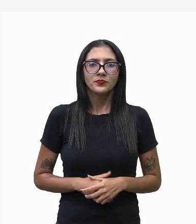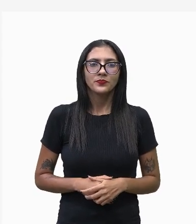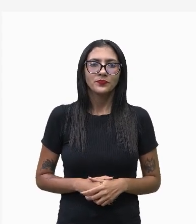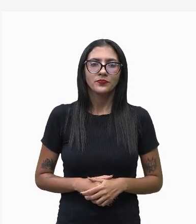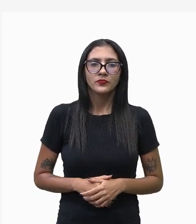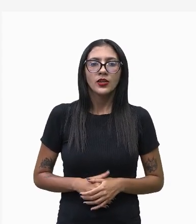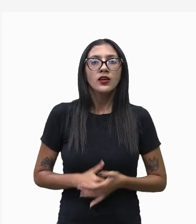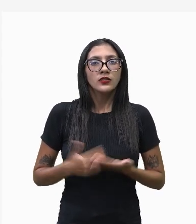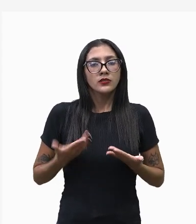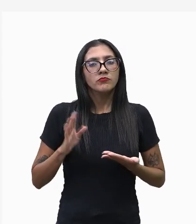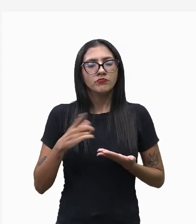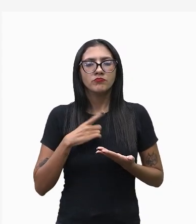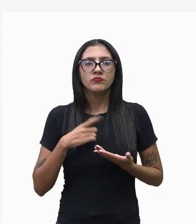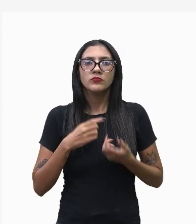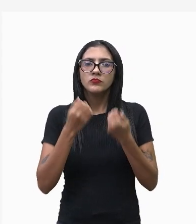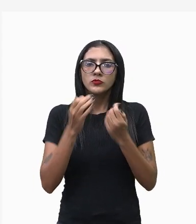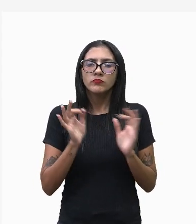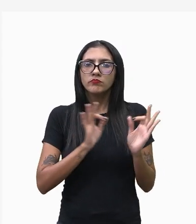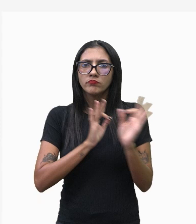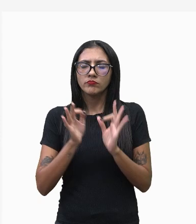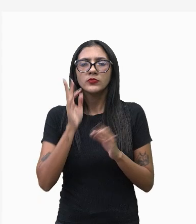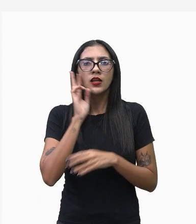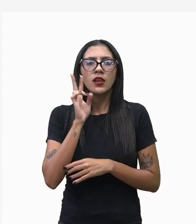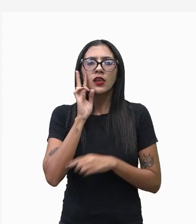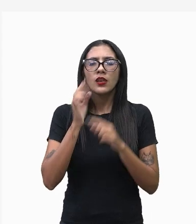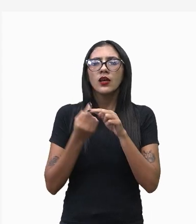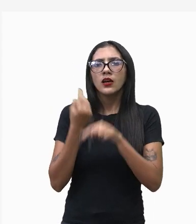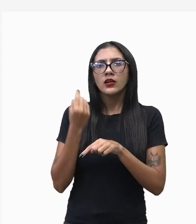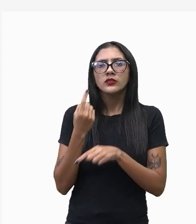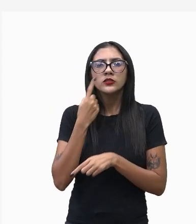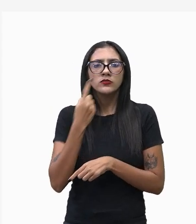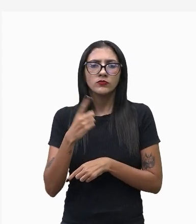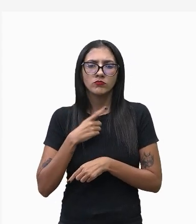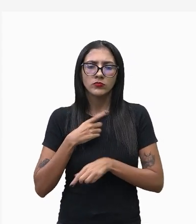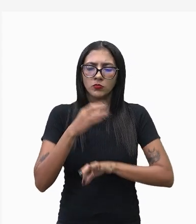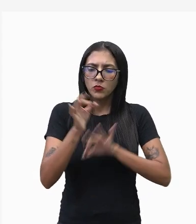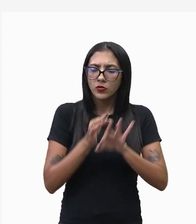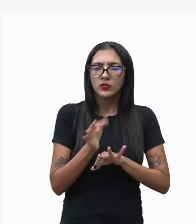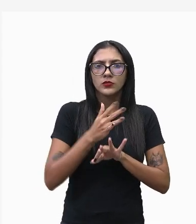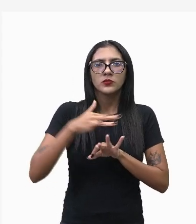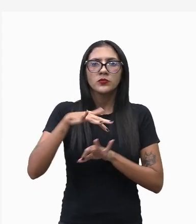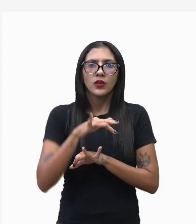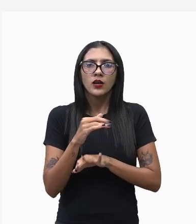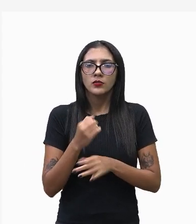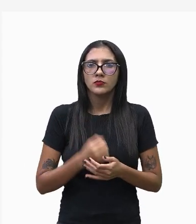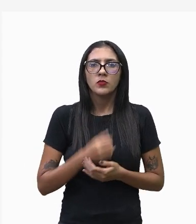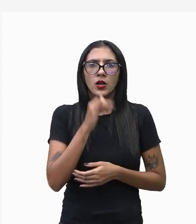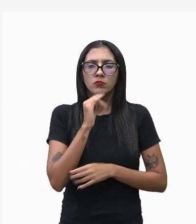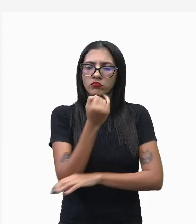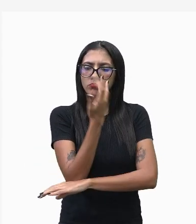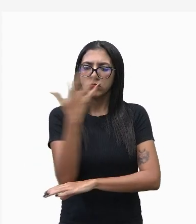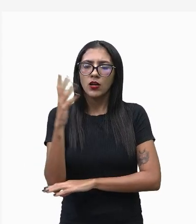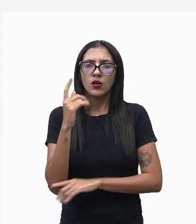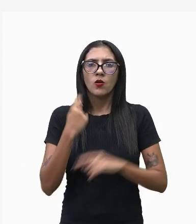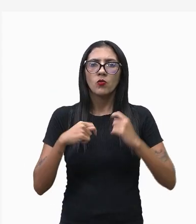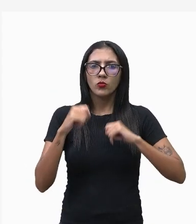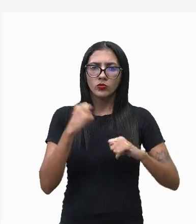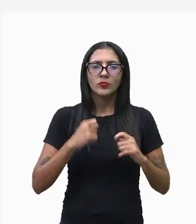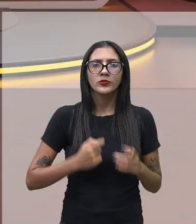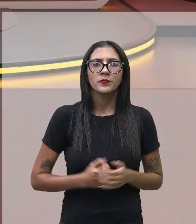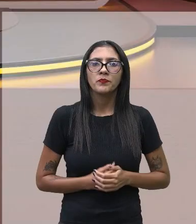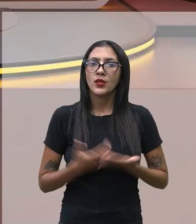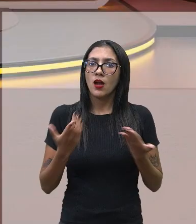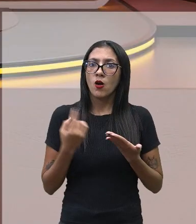E aí, como a gente vai ver, agora há pouco falamos aí no zoneamento ecológico econômico e a gente vai